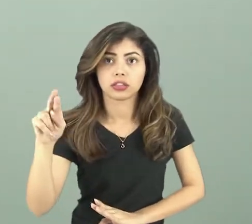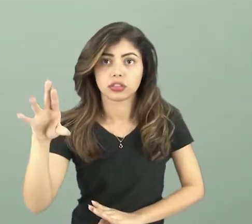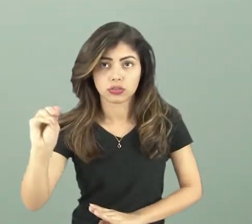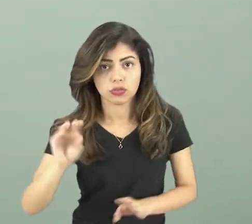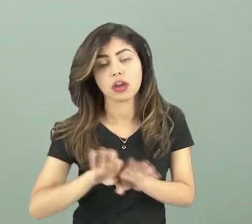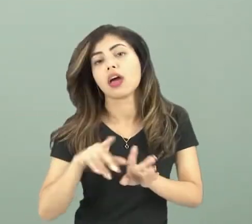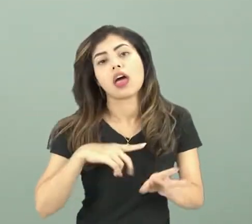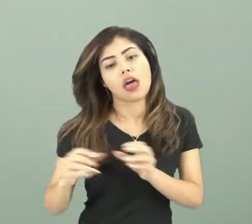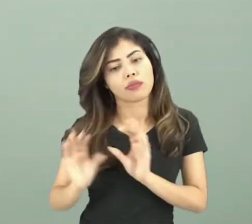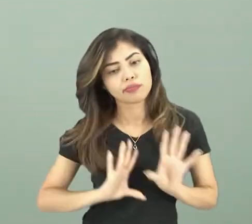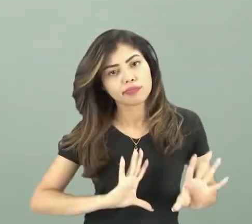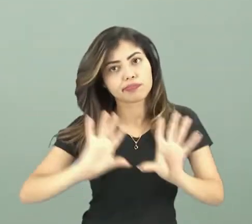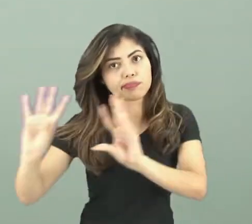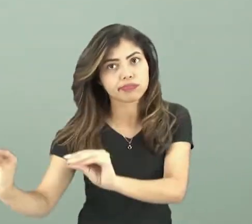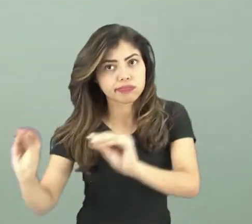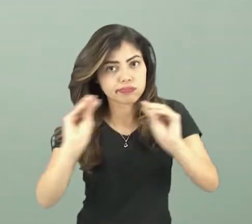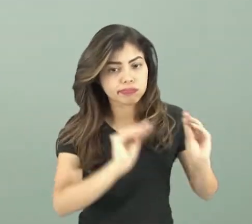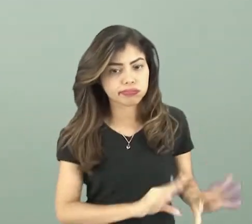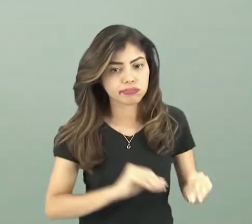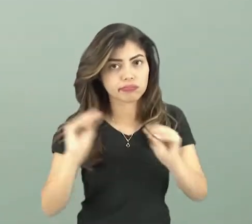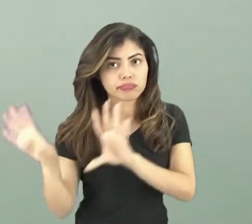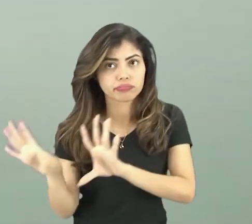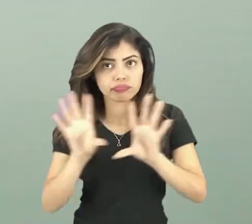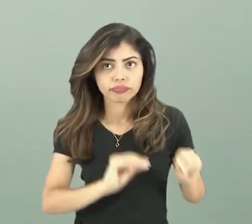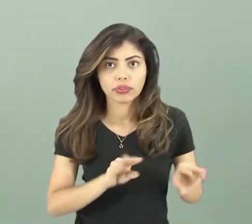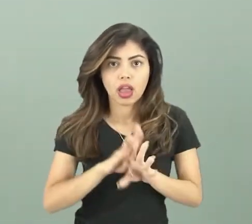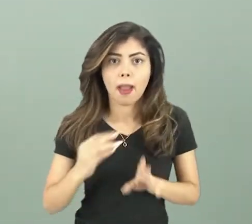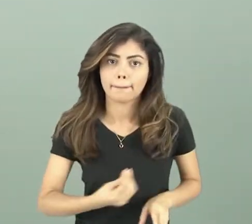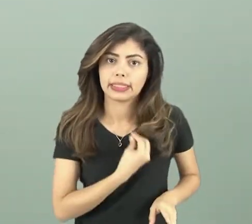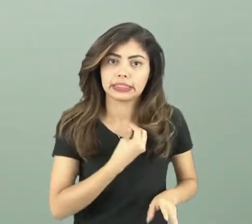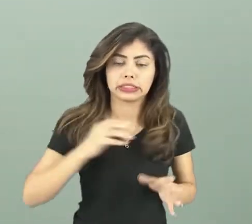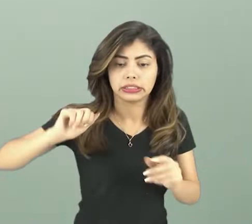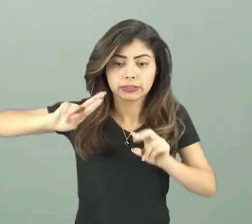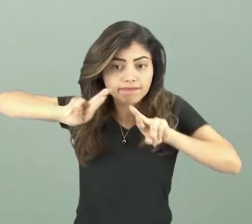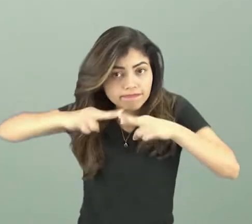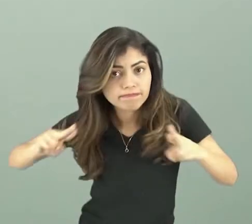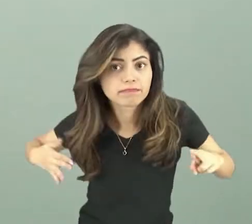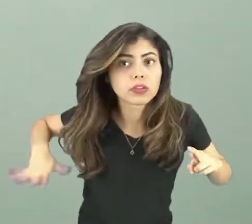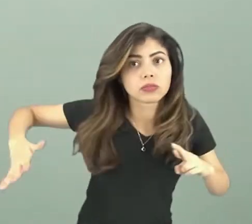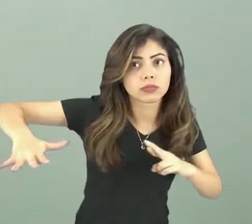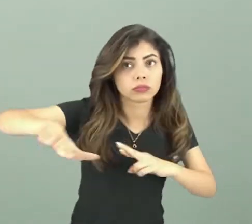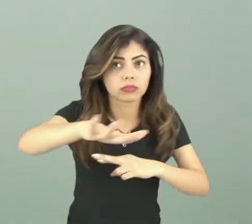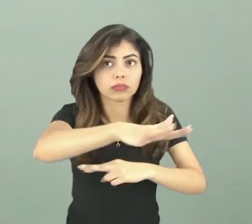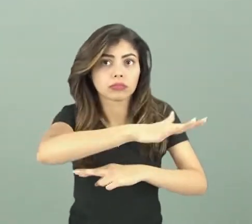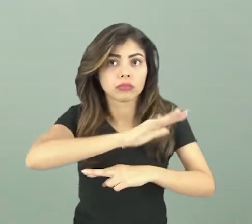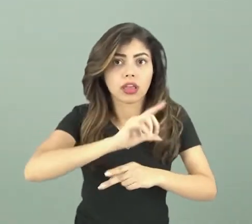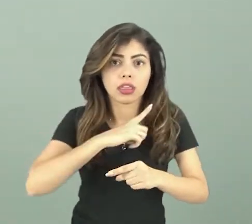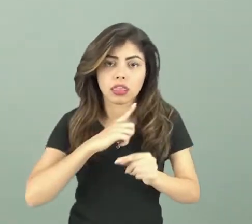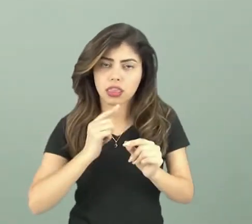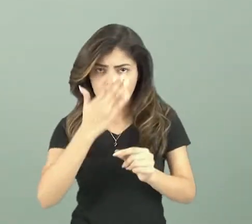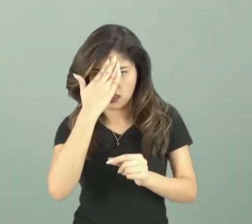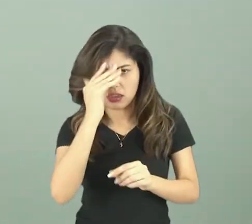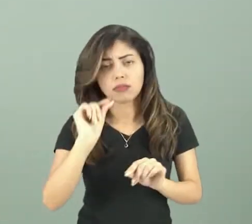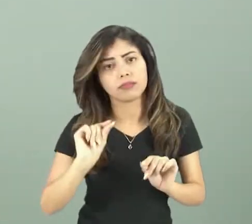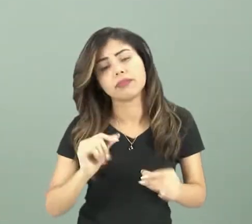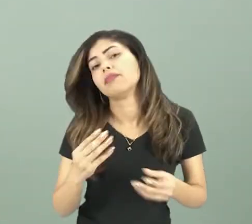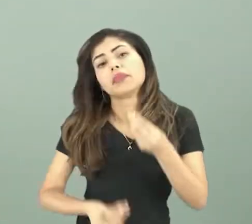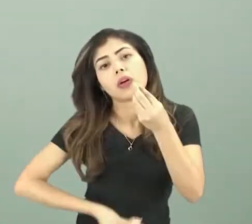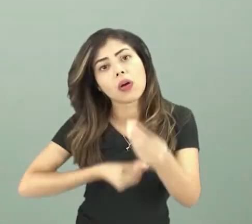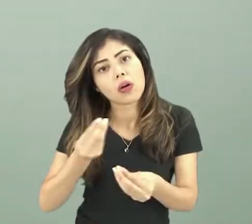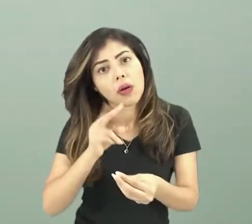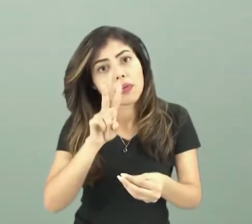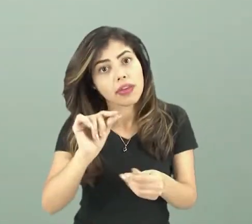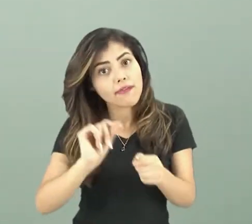condutor. Quando a gente tem esse movimento de cargas, a gente também tem a presença de um campo magnético. É isso que a gente quer entender. Como é que atua o